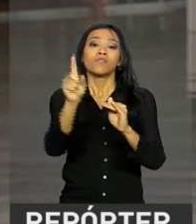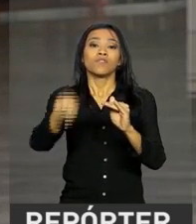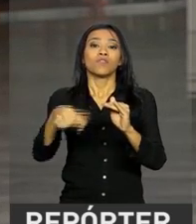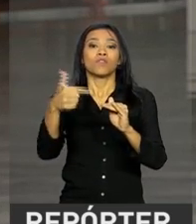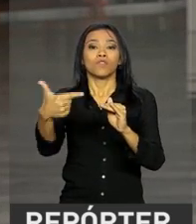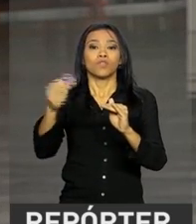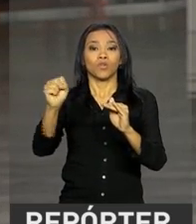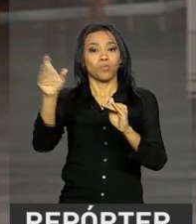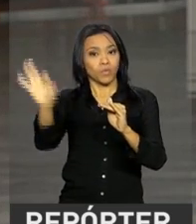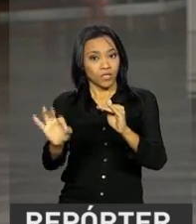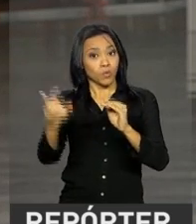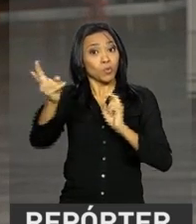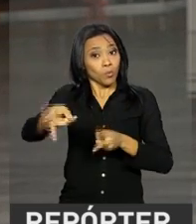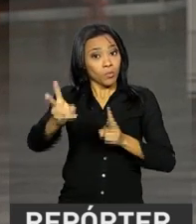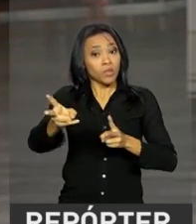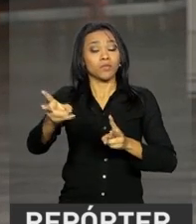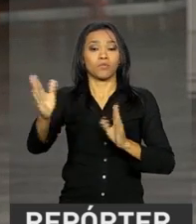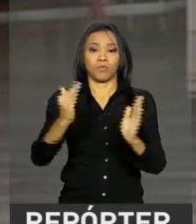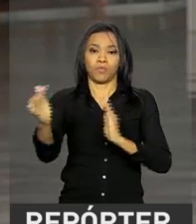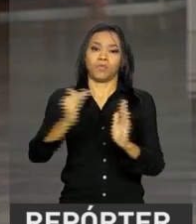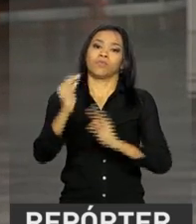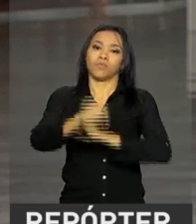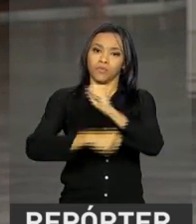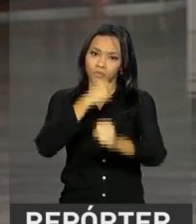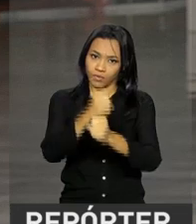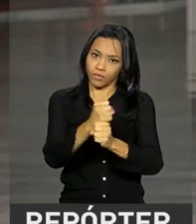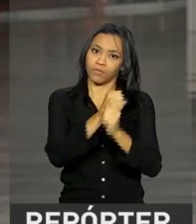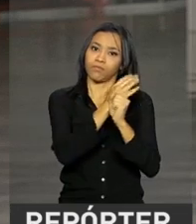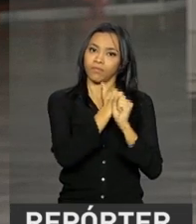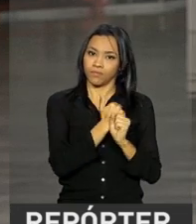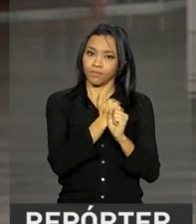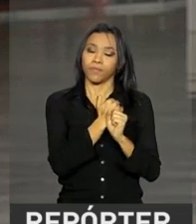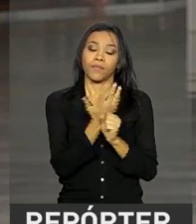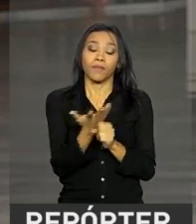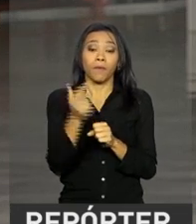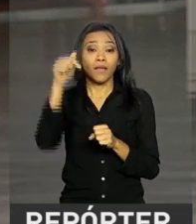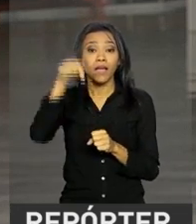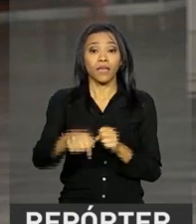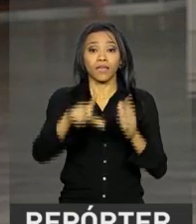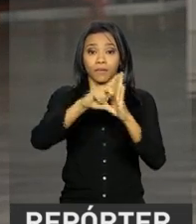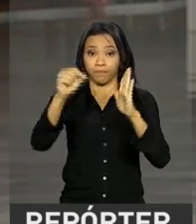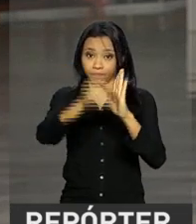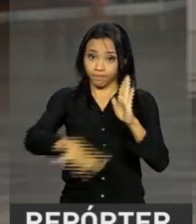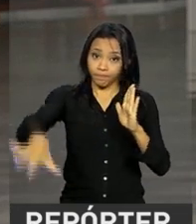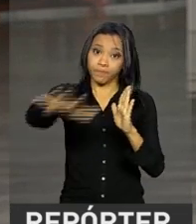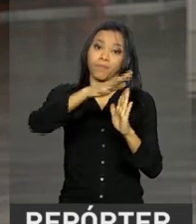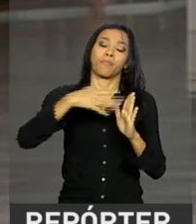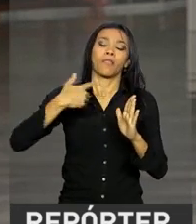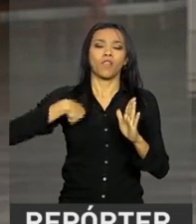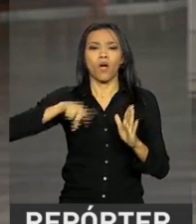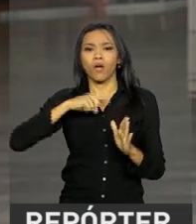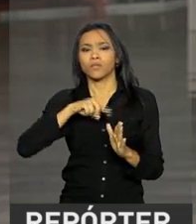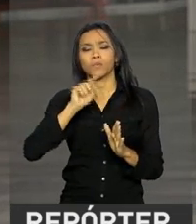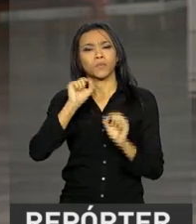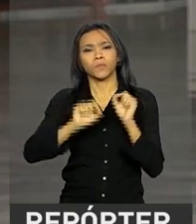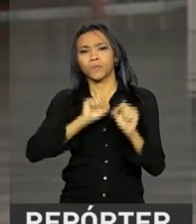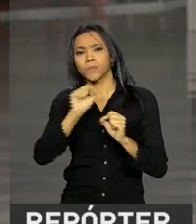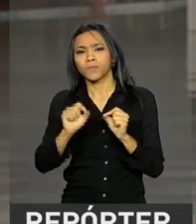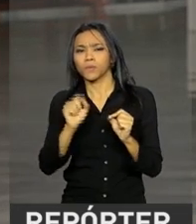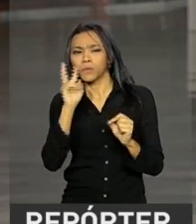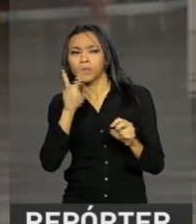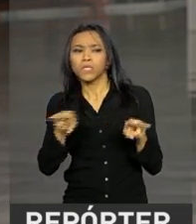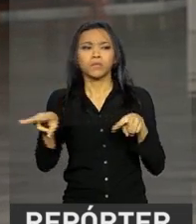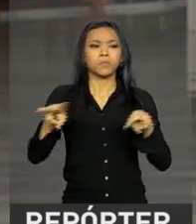registrados no mesmo período do ano anterior e Daniele aqui no Palácio do Planalto a nossa equipe segue acompanhando todas as